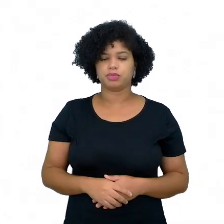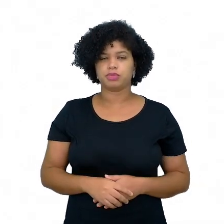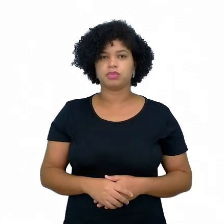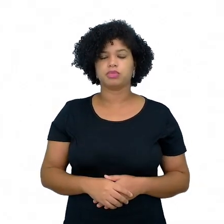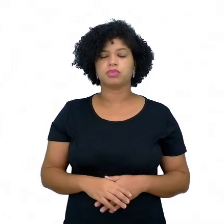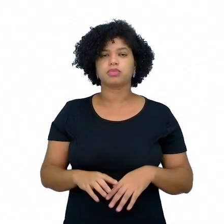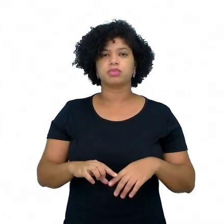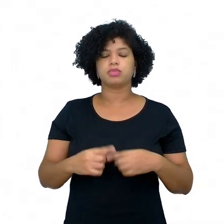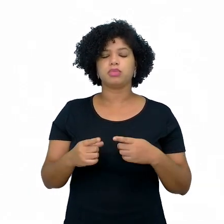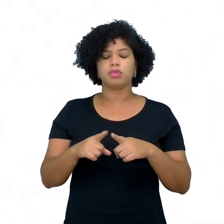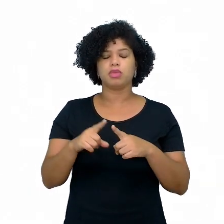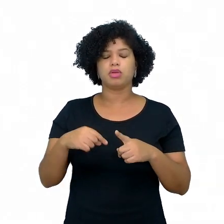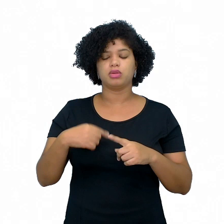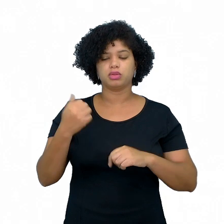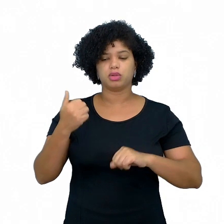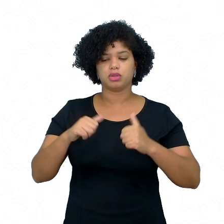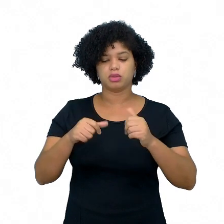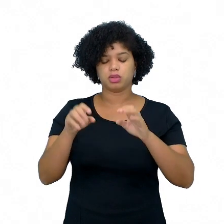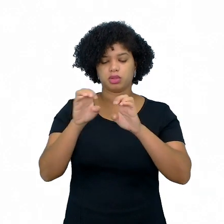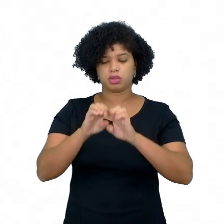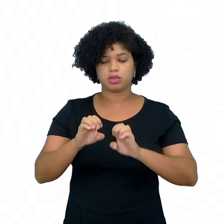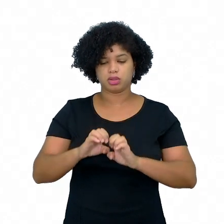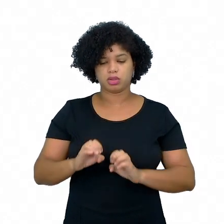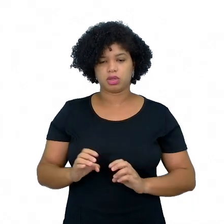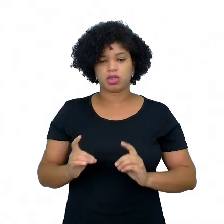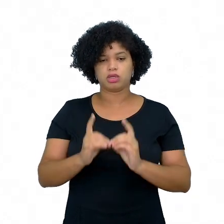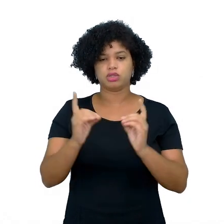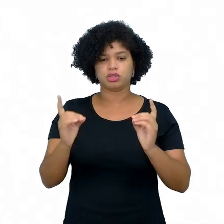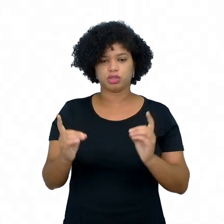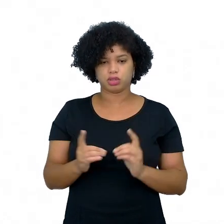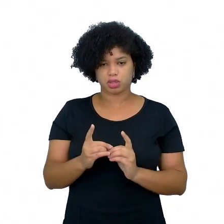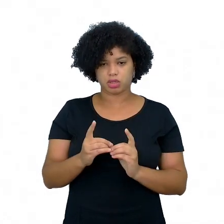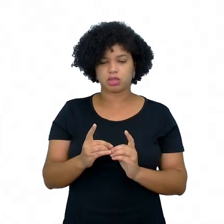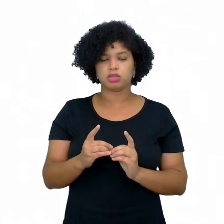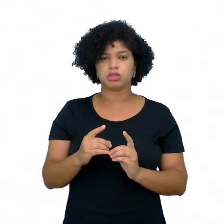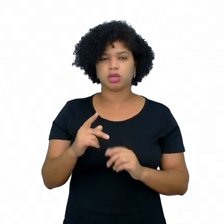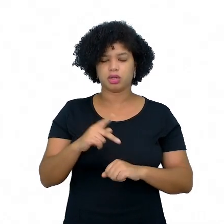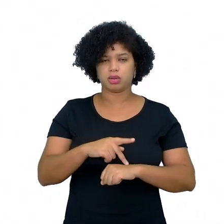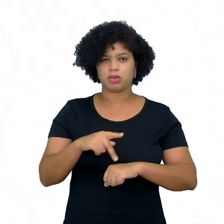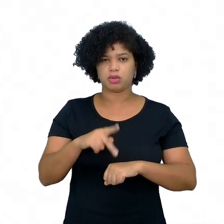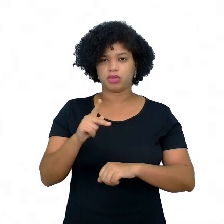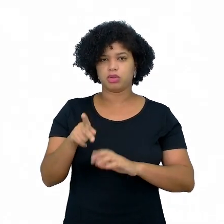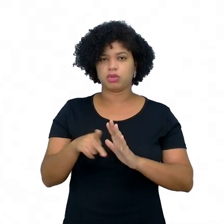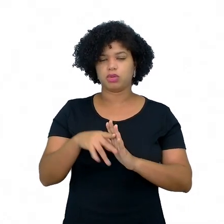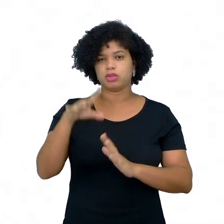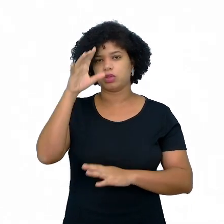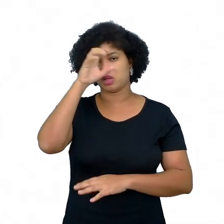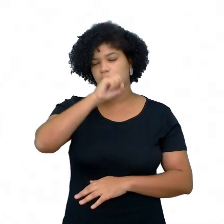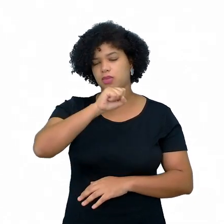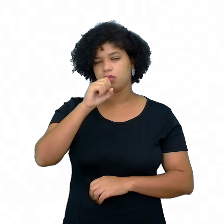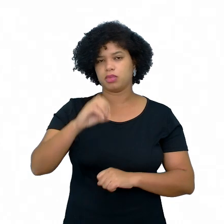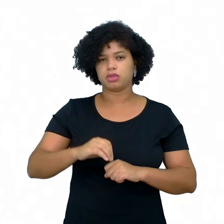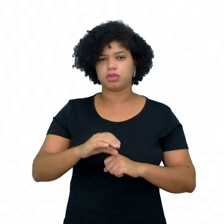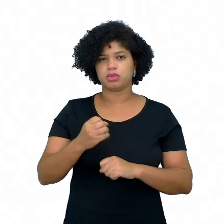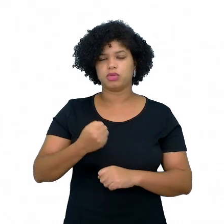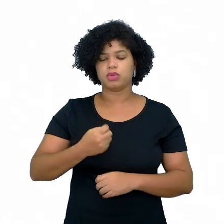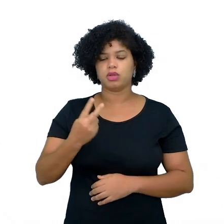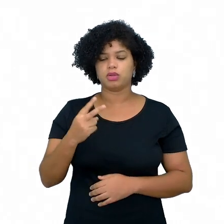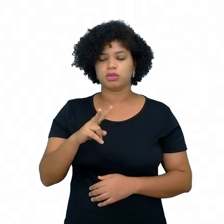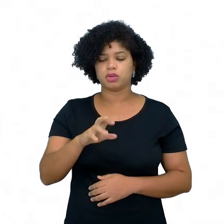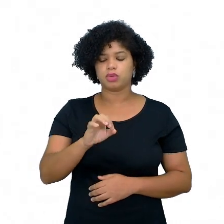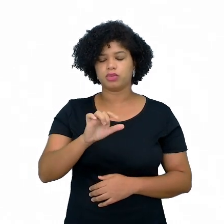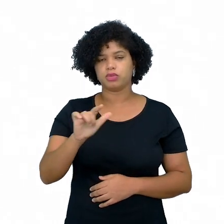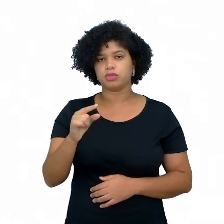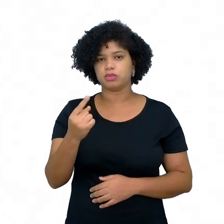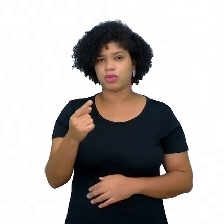também analisamos a estrutura didático-pedagógica da situação de aprendizagem 2, volume 1, do